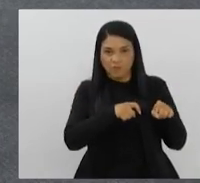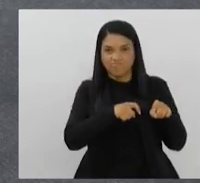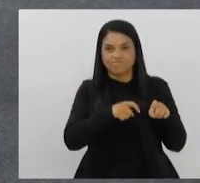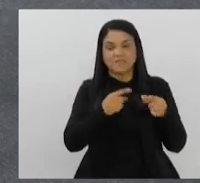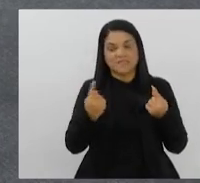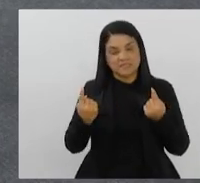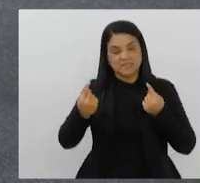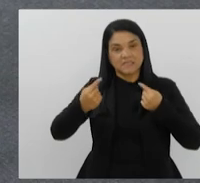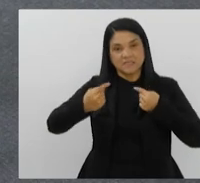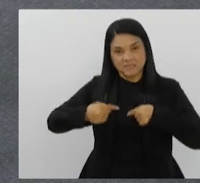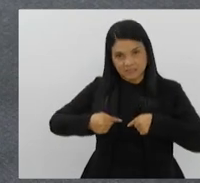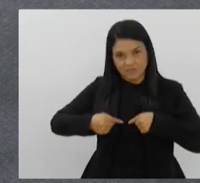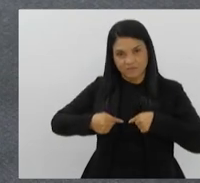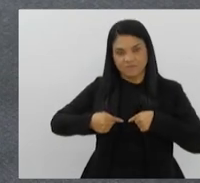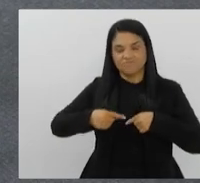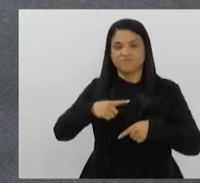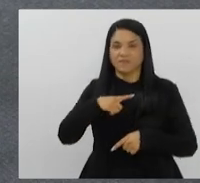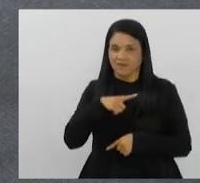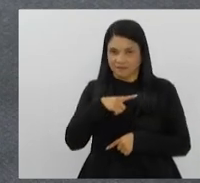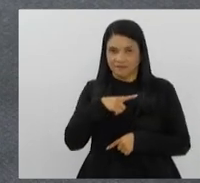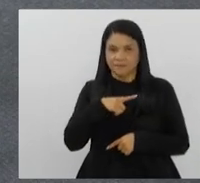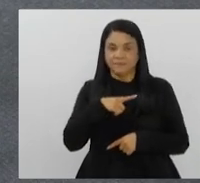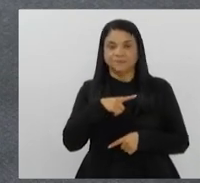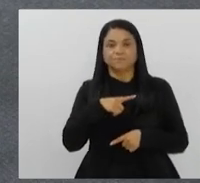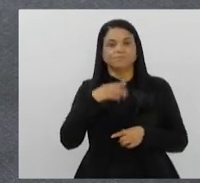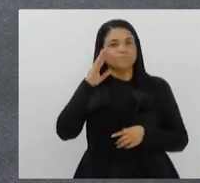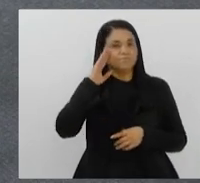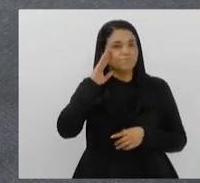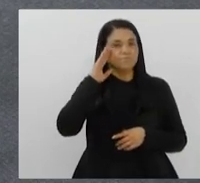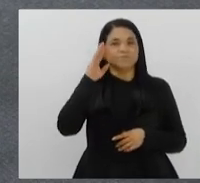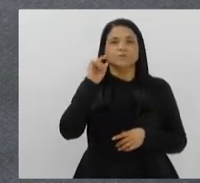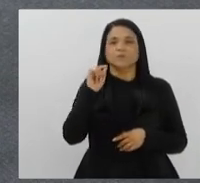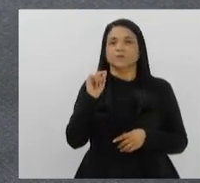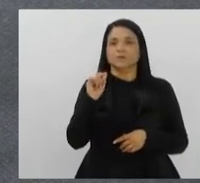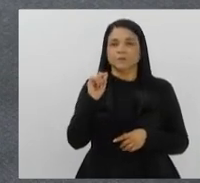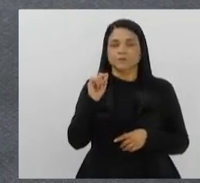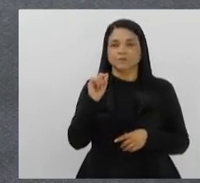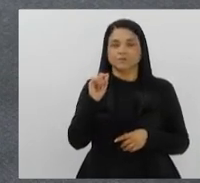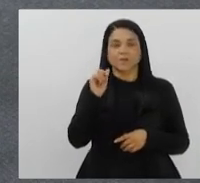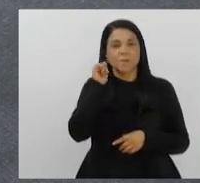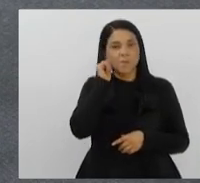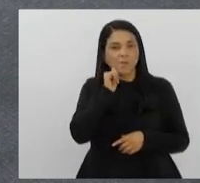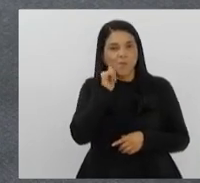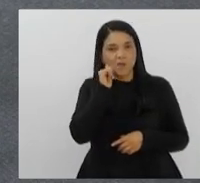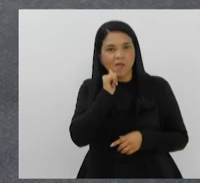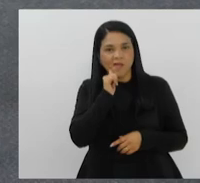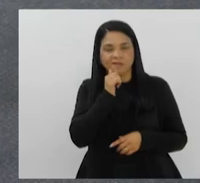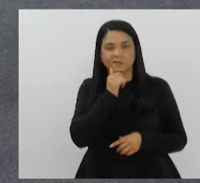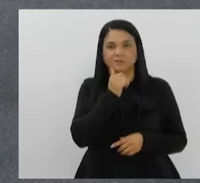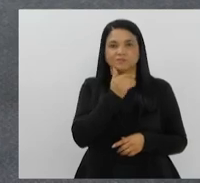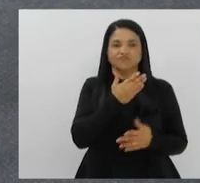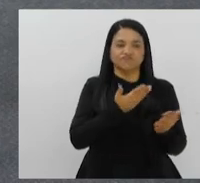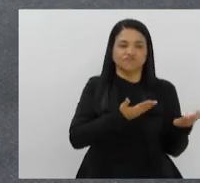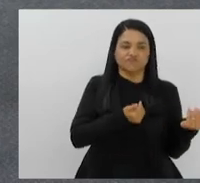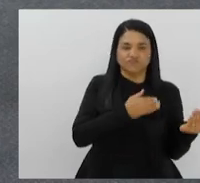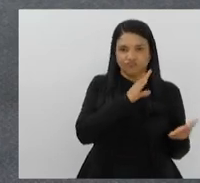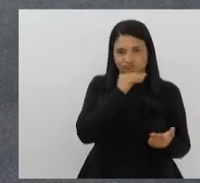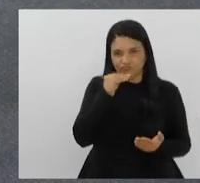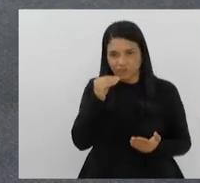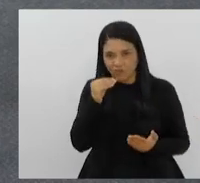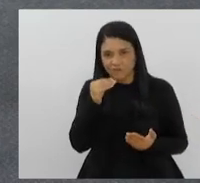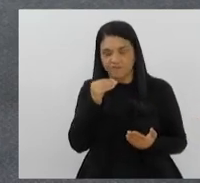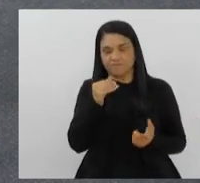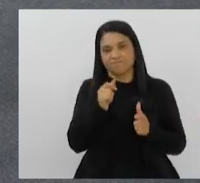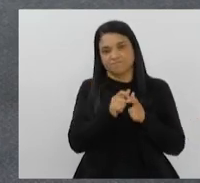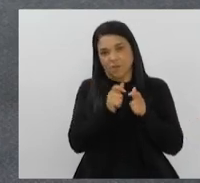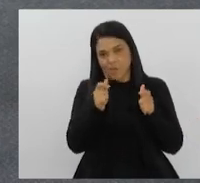desafios que nós temos no nosso estado, principalmente em se tratando das mulheres e da juventude. Na grande maioria dos